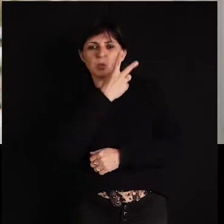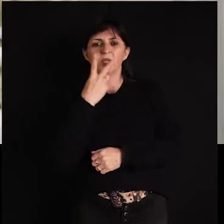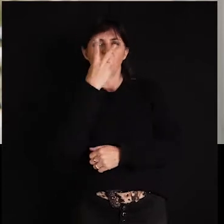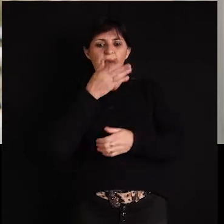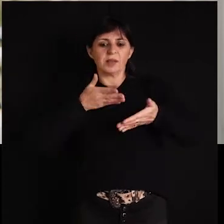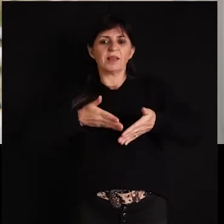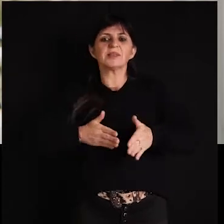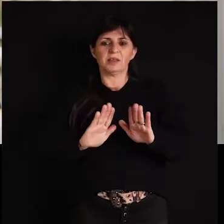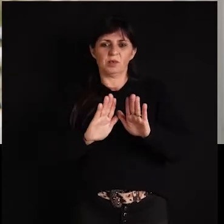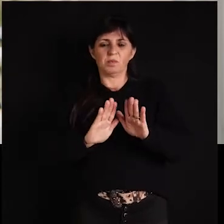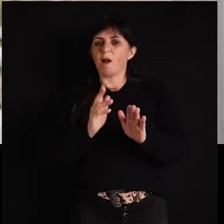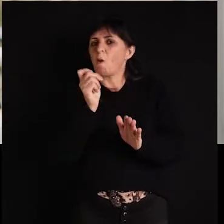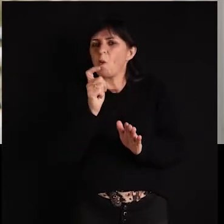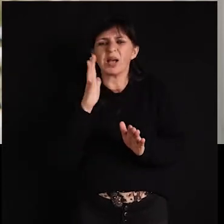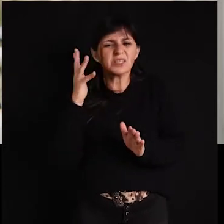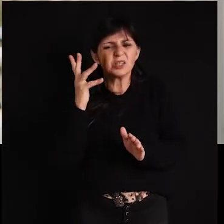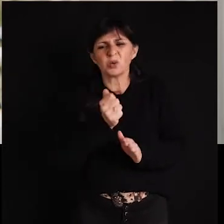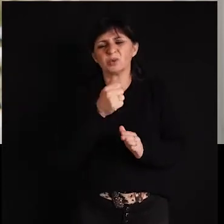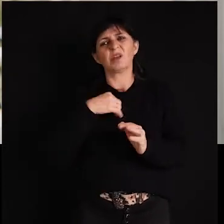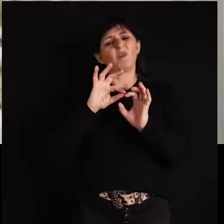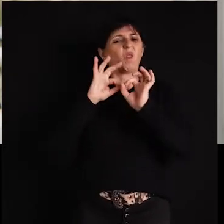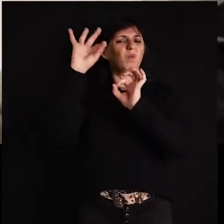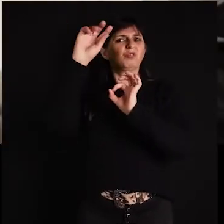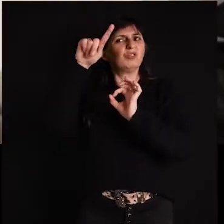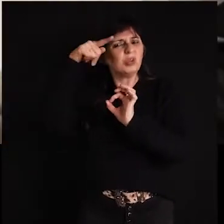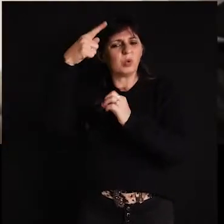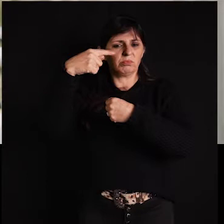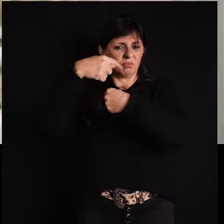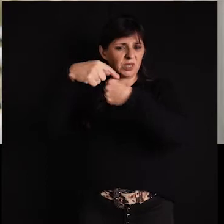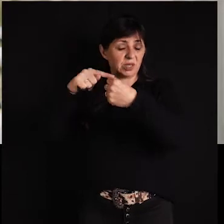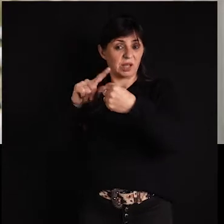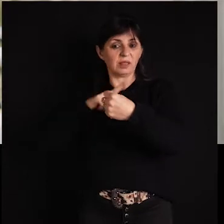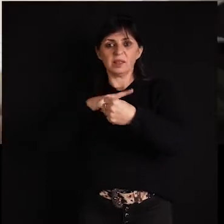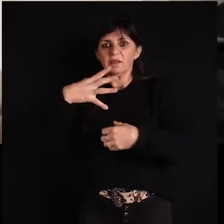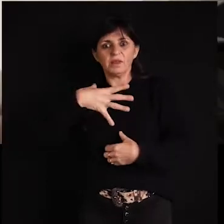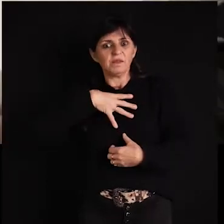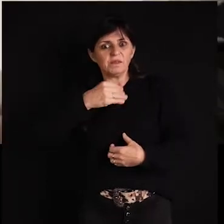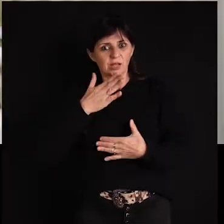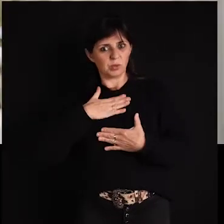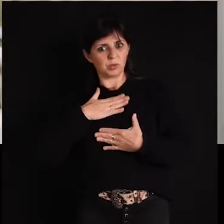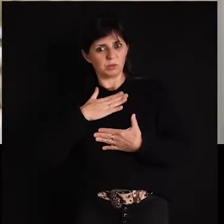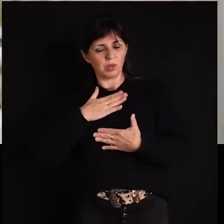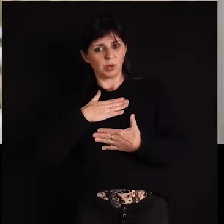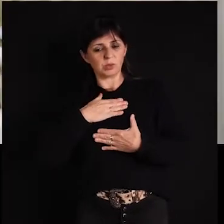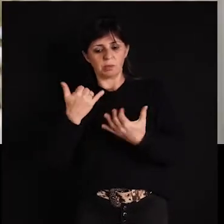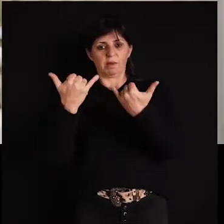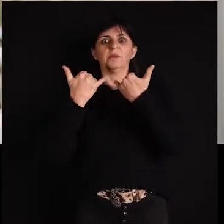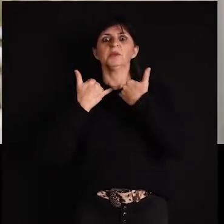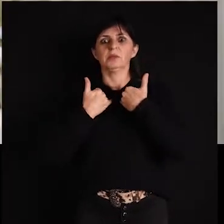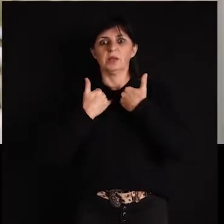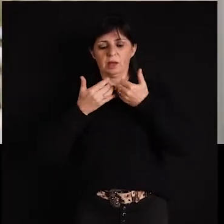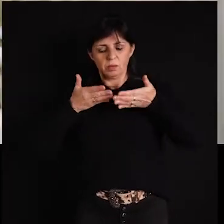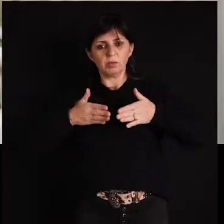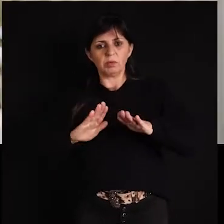nascido, mas a maioria sempre estava longe, em outros lugares. Teve filhos meus que quando nasceu vieram me avisar que tinha